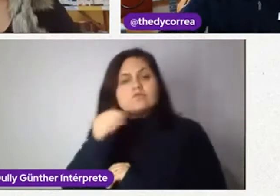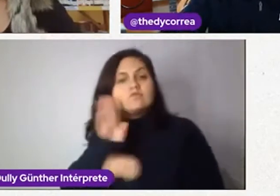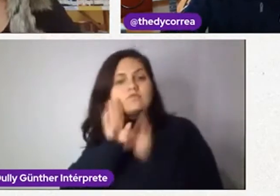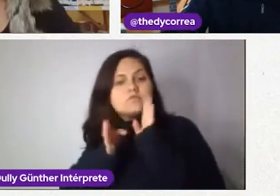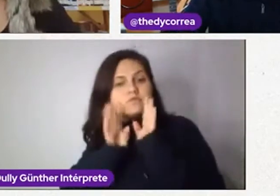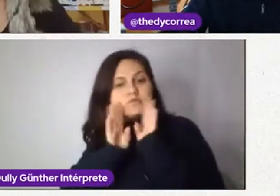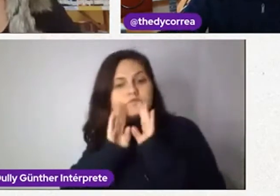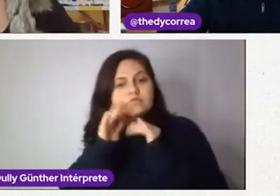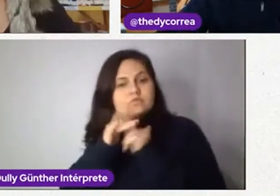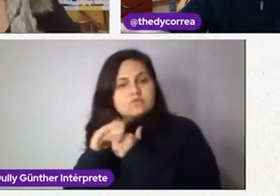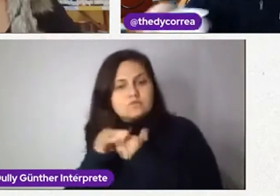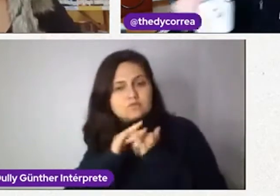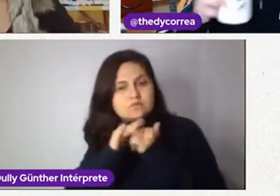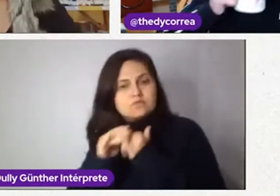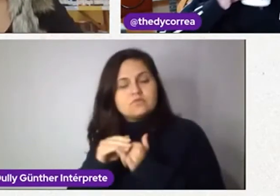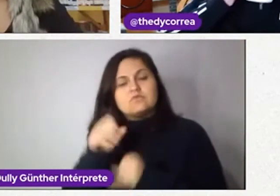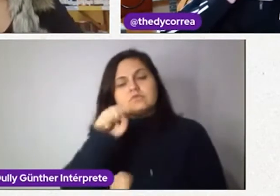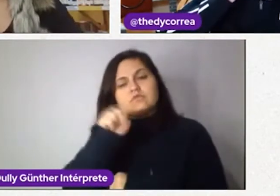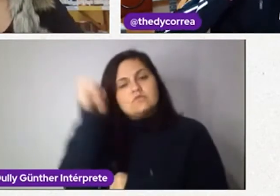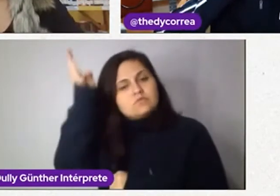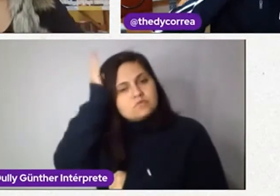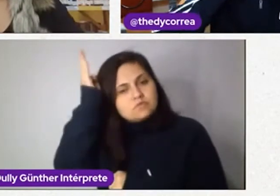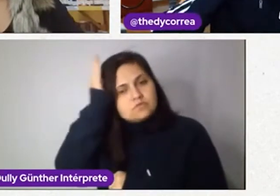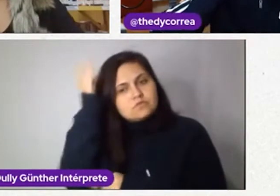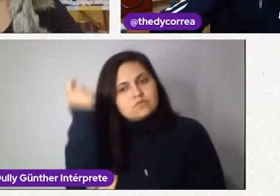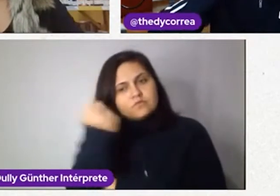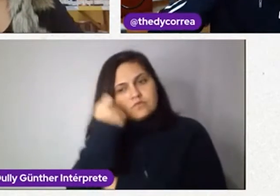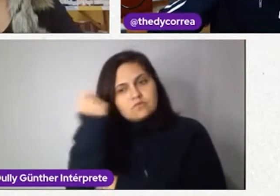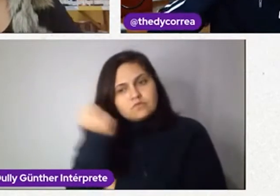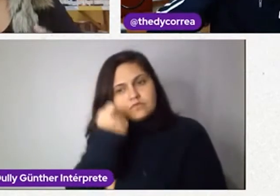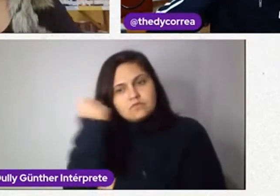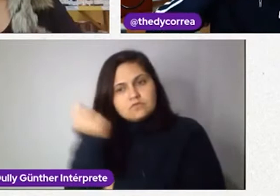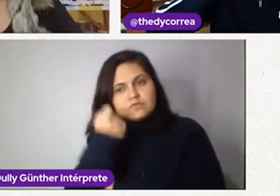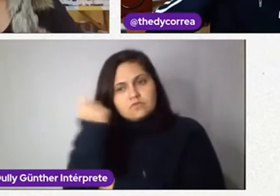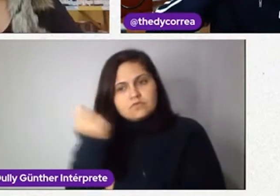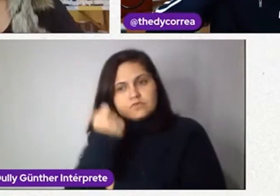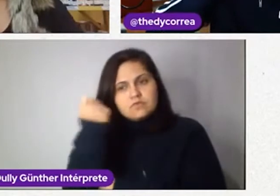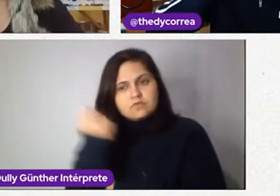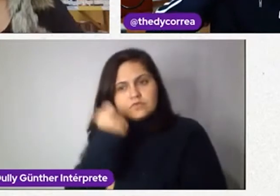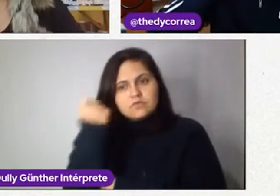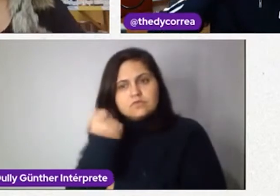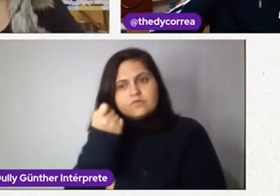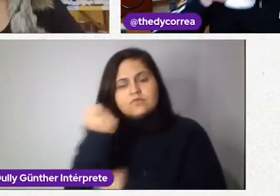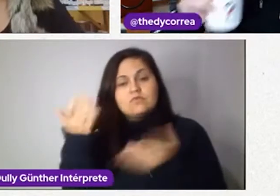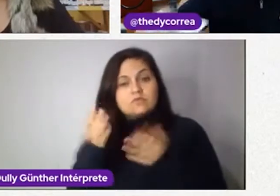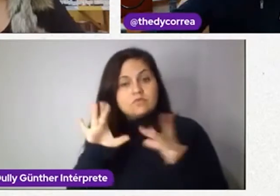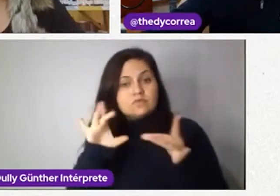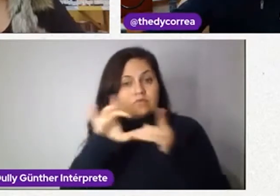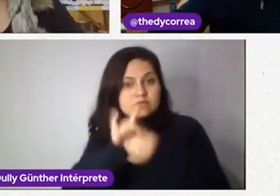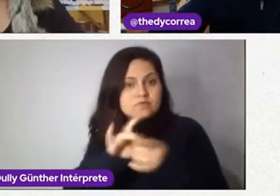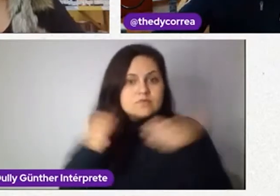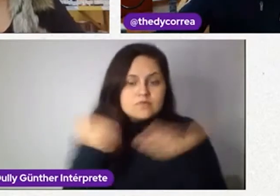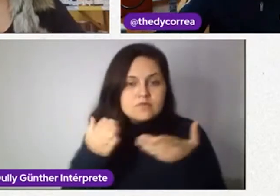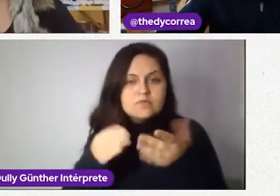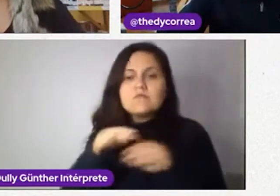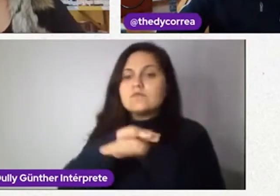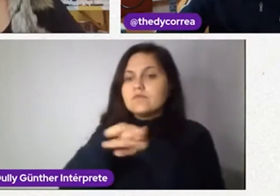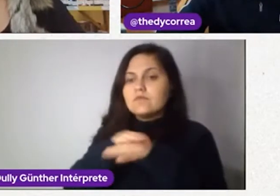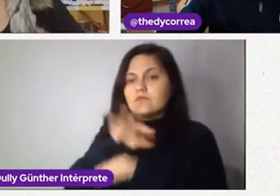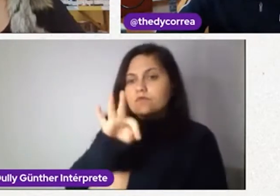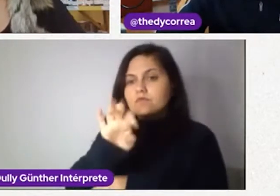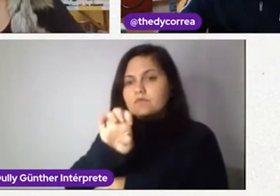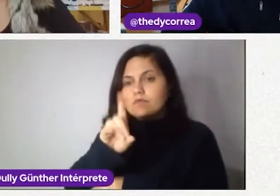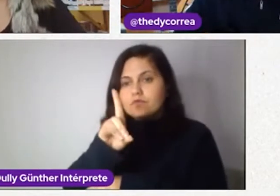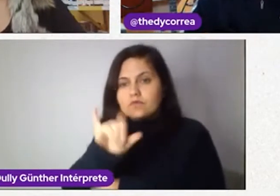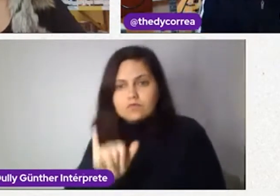no YouTube do Sesc RS. Para quem está conectando agora, eu estou conversando com o Tedi Correia, da banda Nenhum